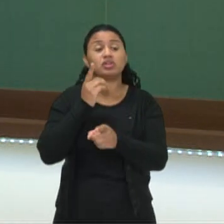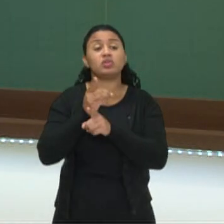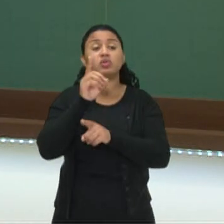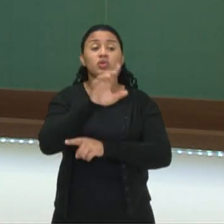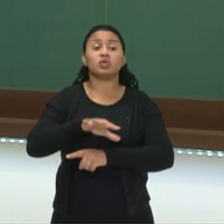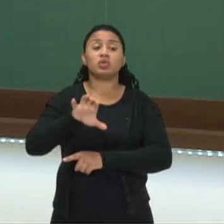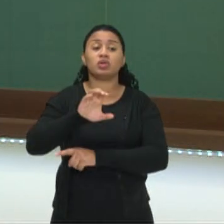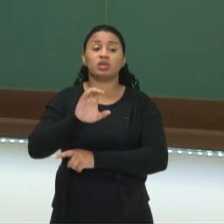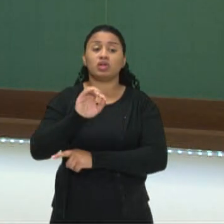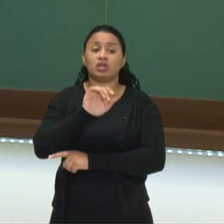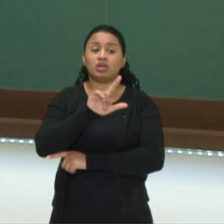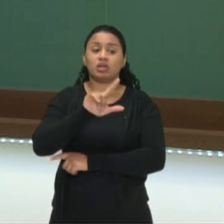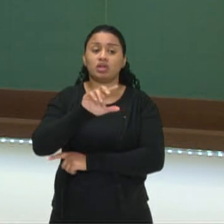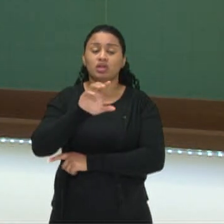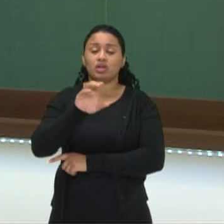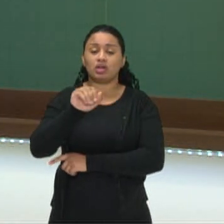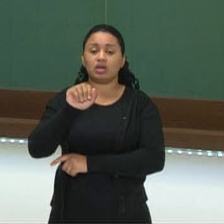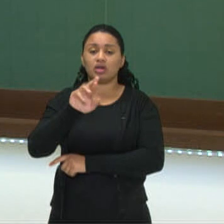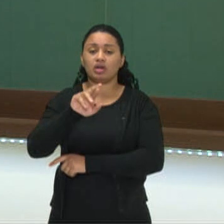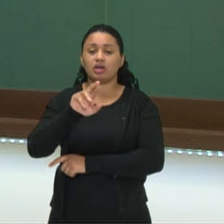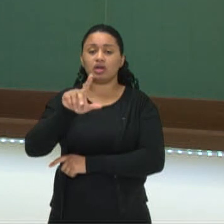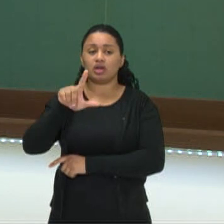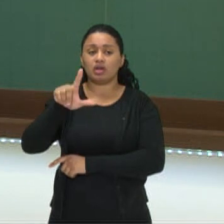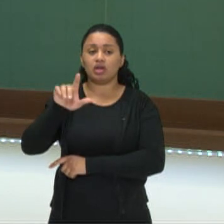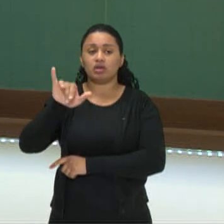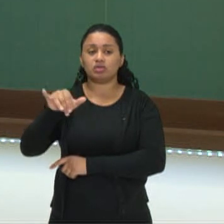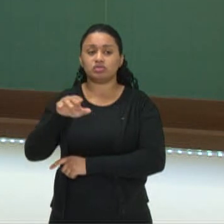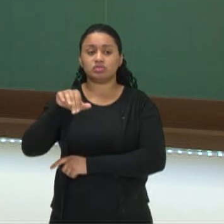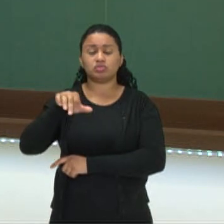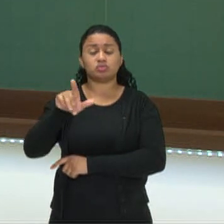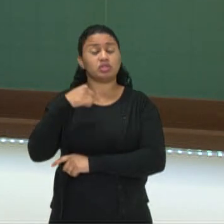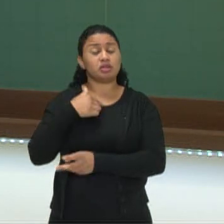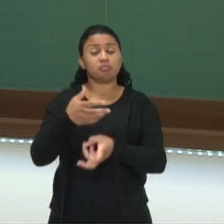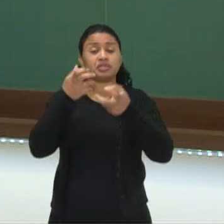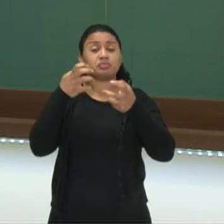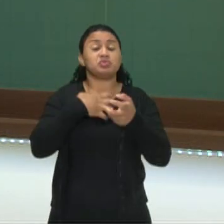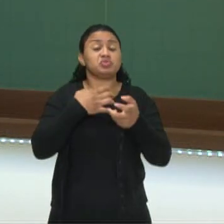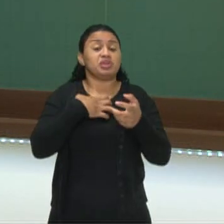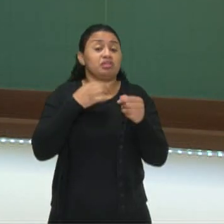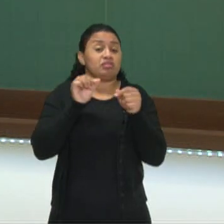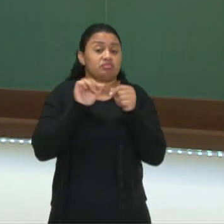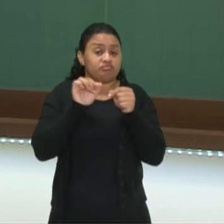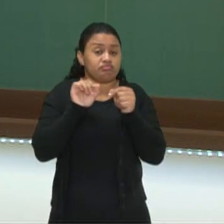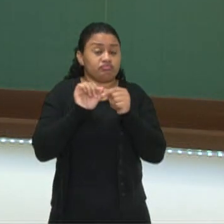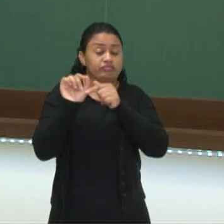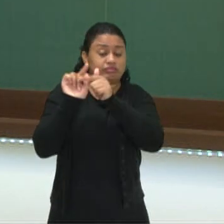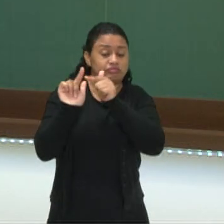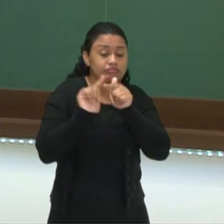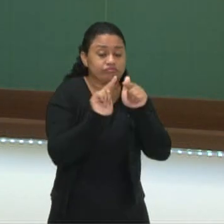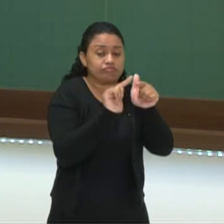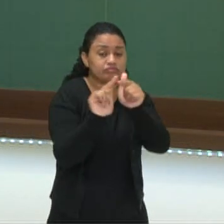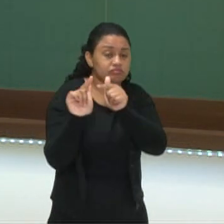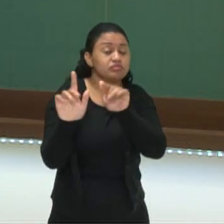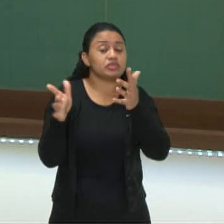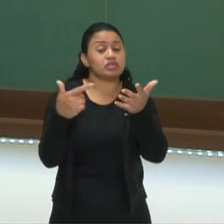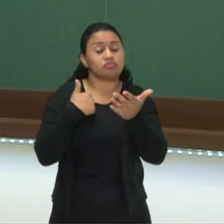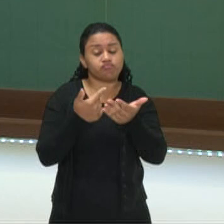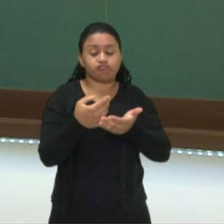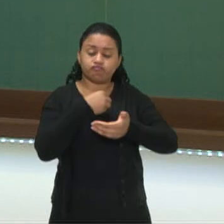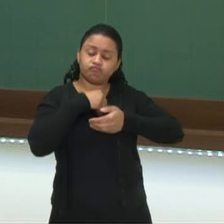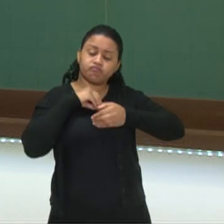Carl Jung, né, e começou a ficar muito fascinado pela forma que ele abrangia os problemas. Então isso ele começou a trazer dentro